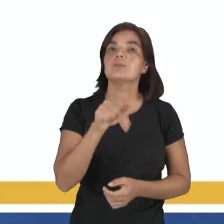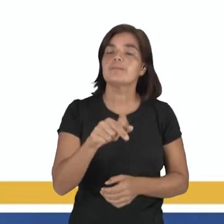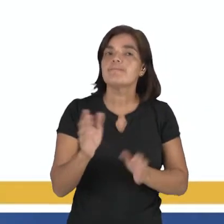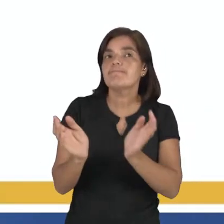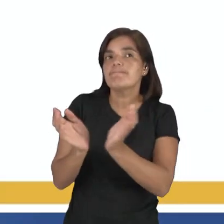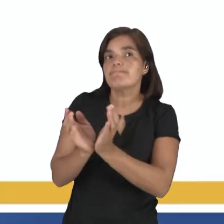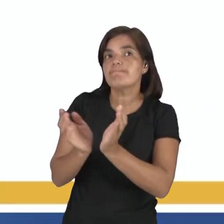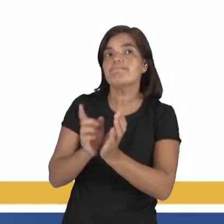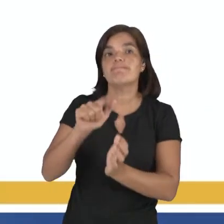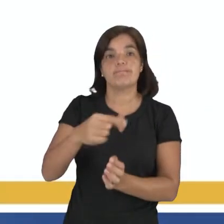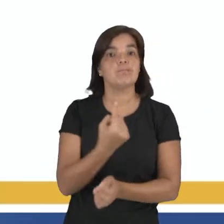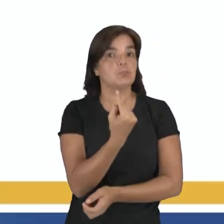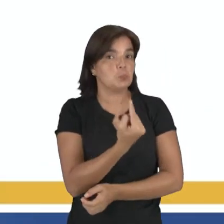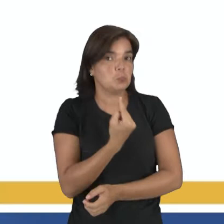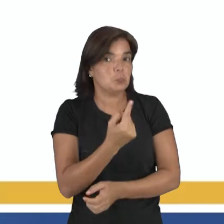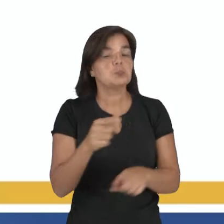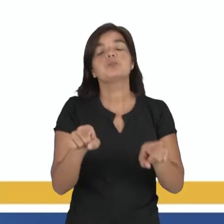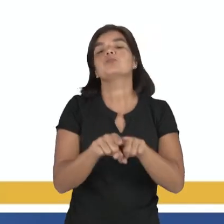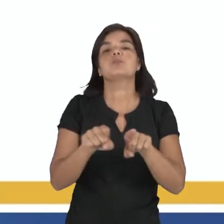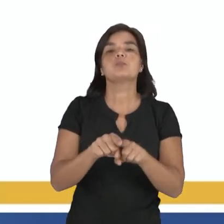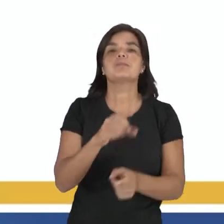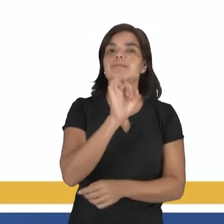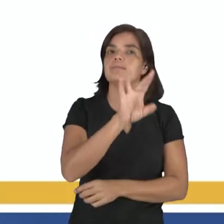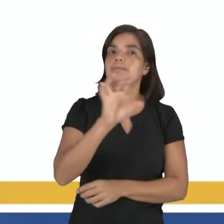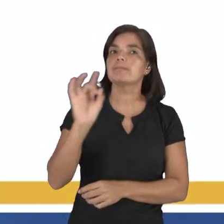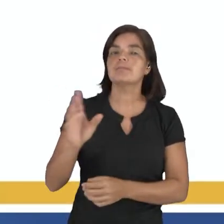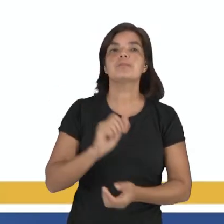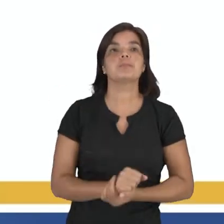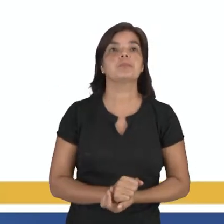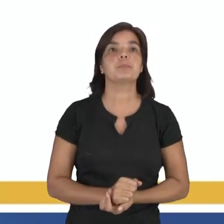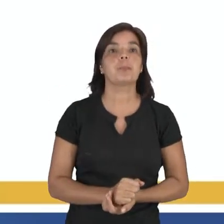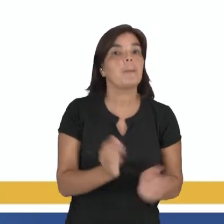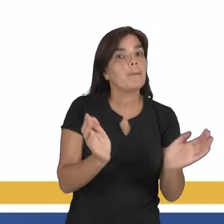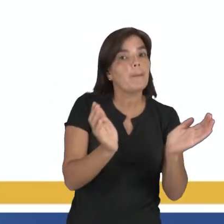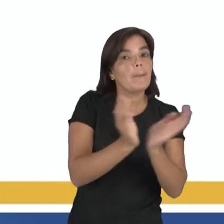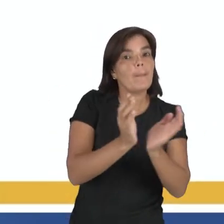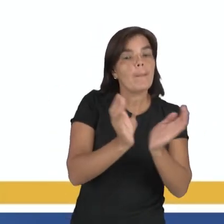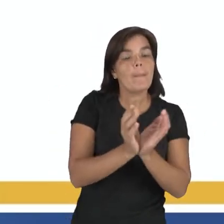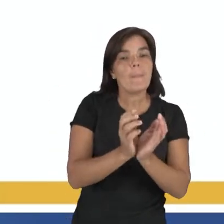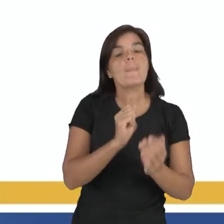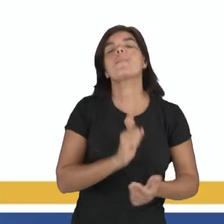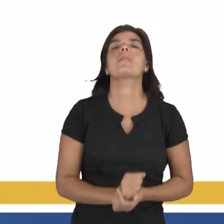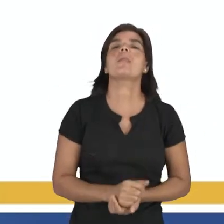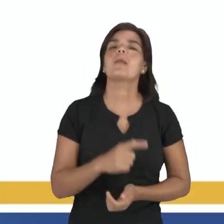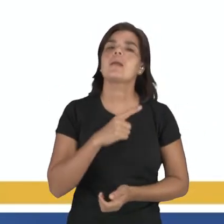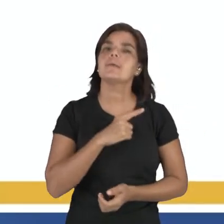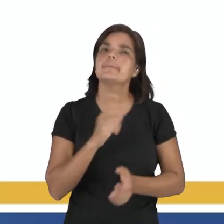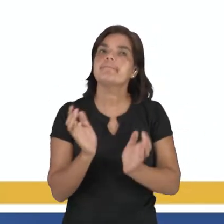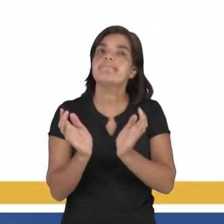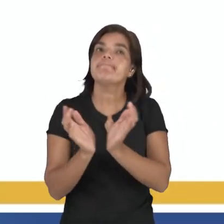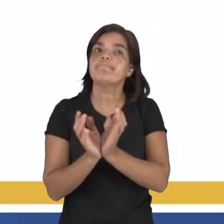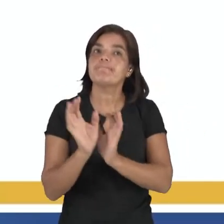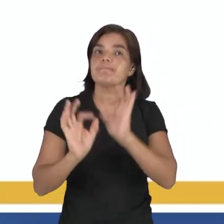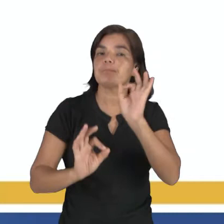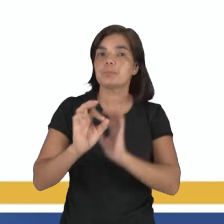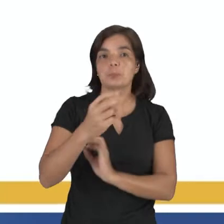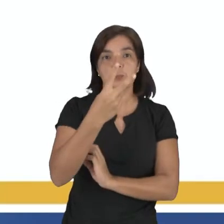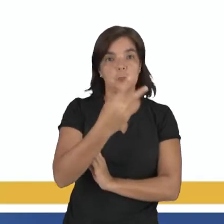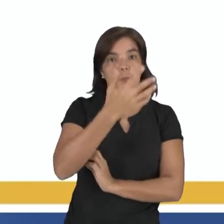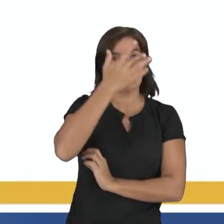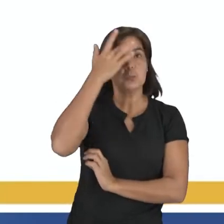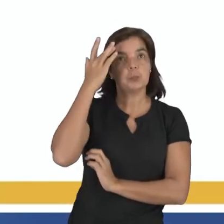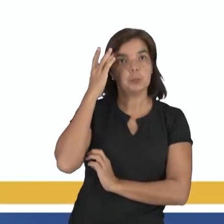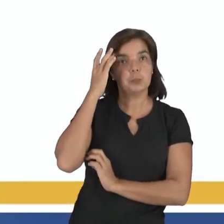coletivo e esportes individuais. Vamos ver agora cada um deles. Os esportes coletivos são aqueles em que a equipe é formada por